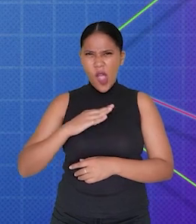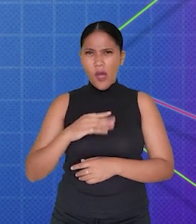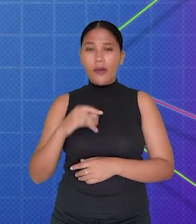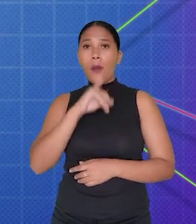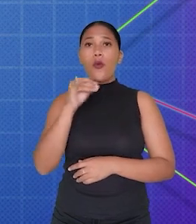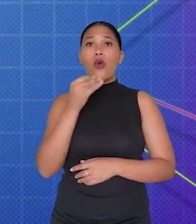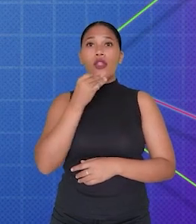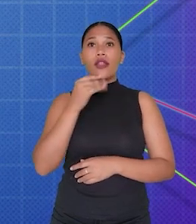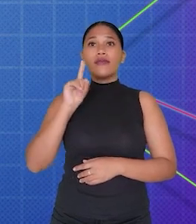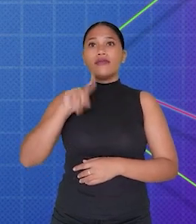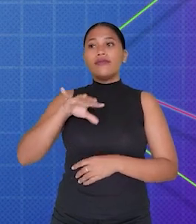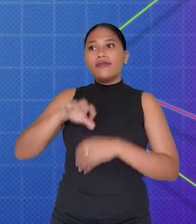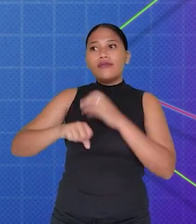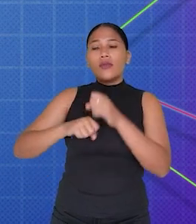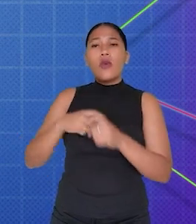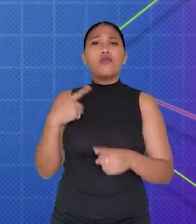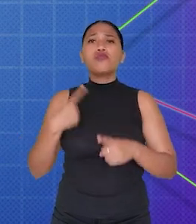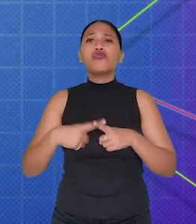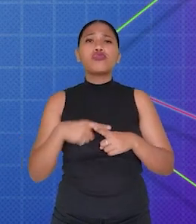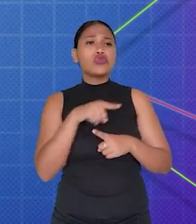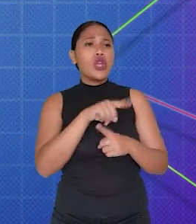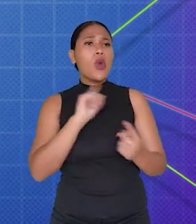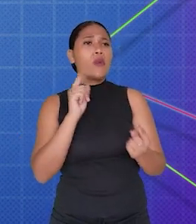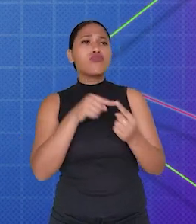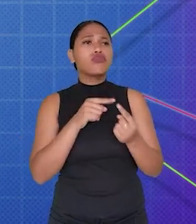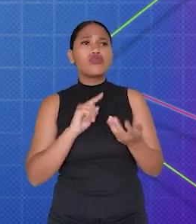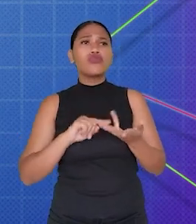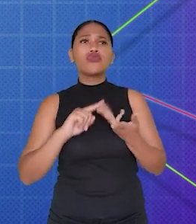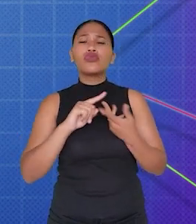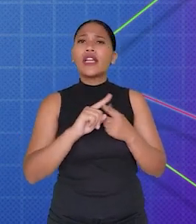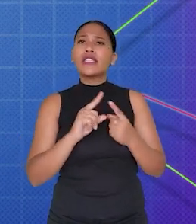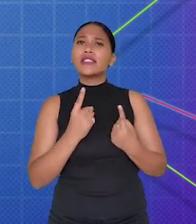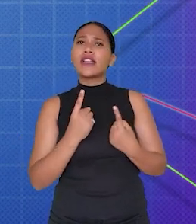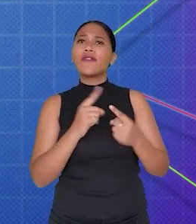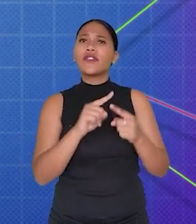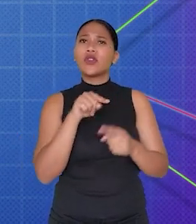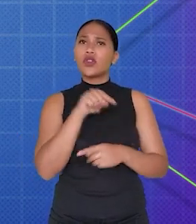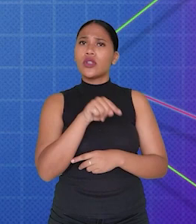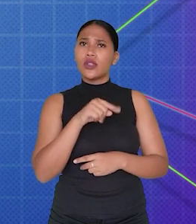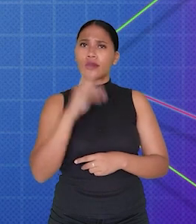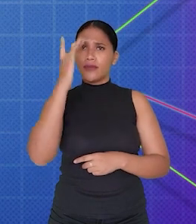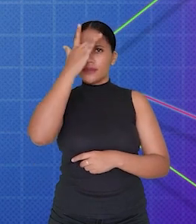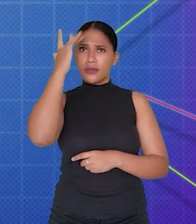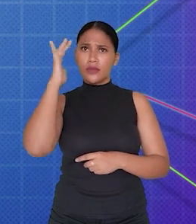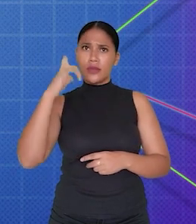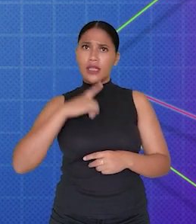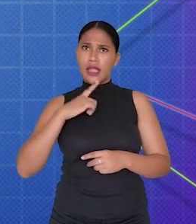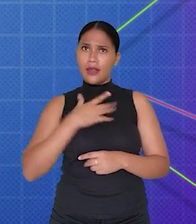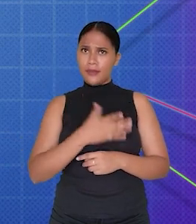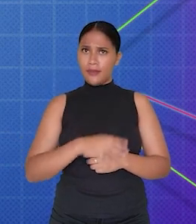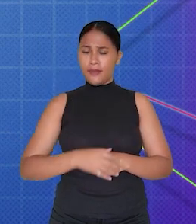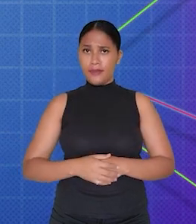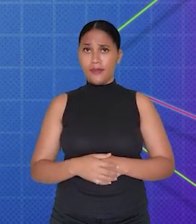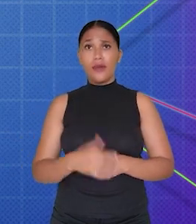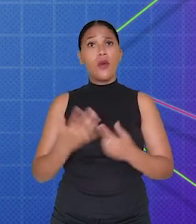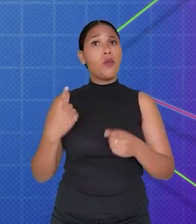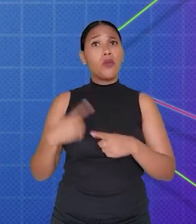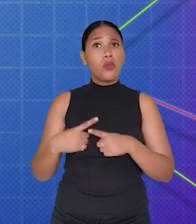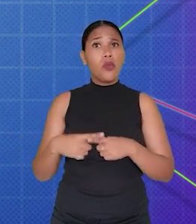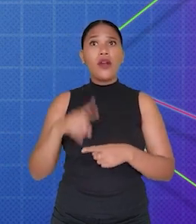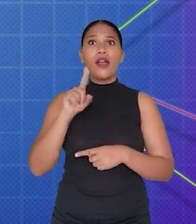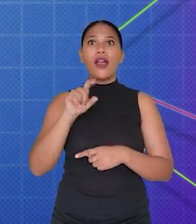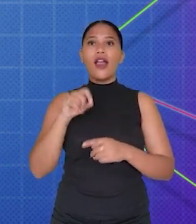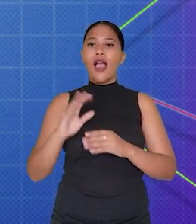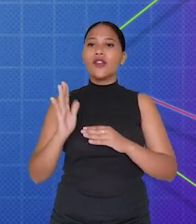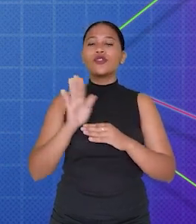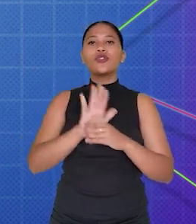fornece uma oportunidade para explorar as motivações, objetivos e desafios distintos daqueles enfrentados pelo herói. Isso, por sua